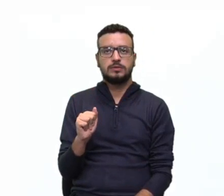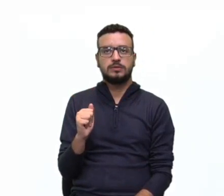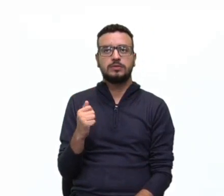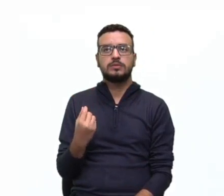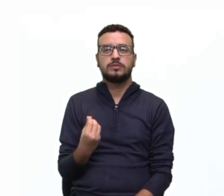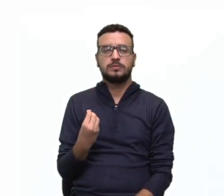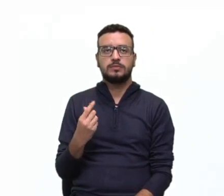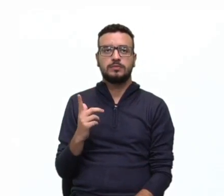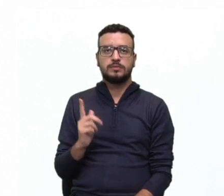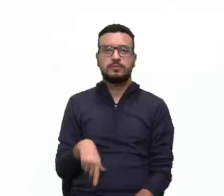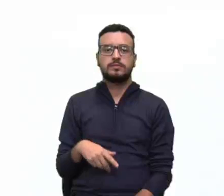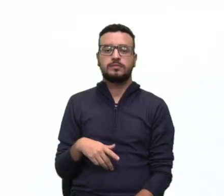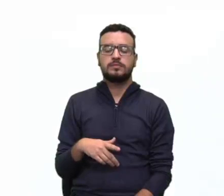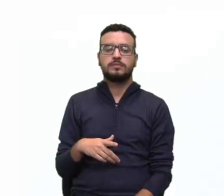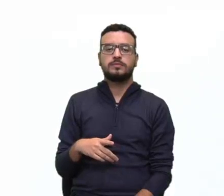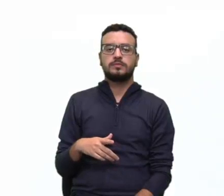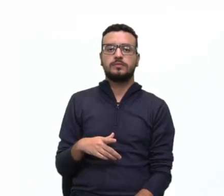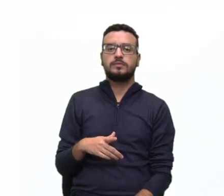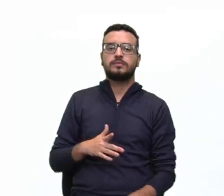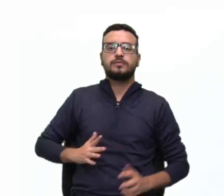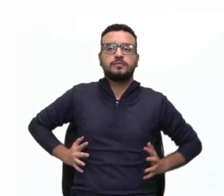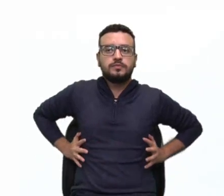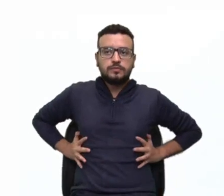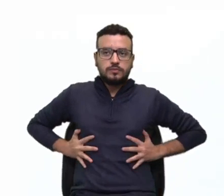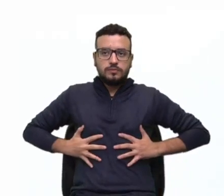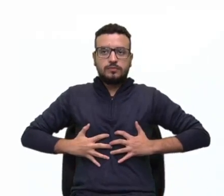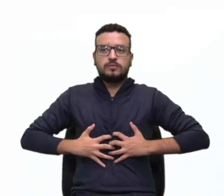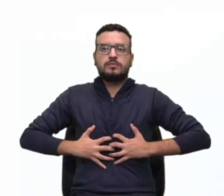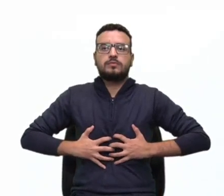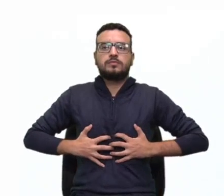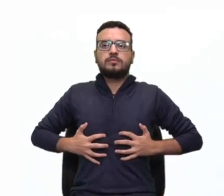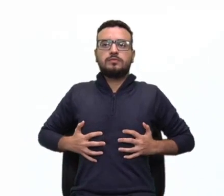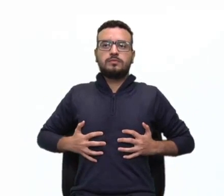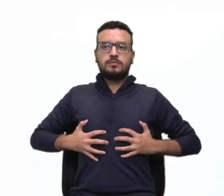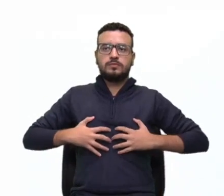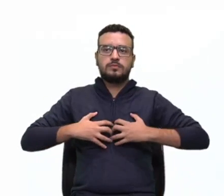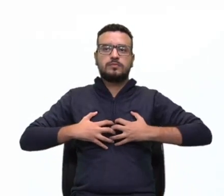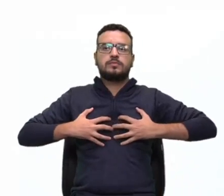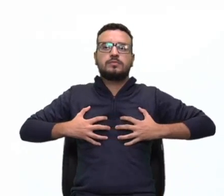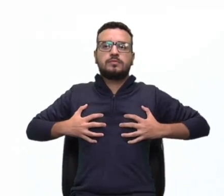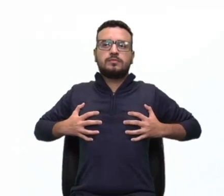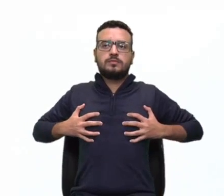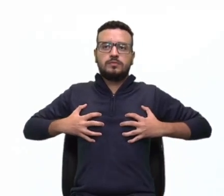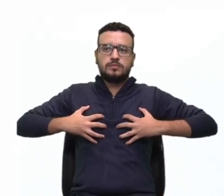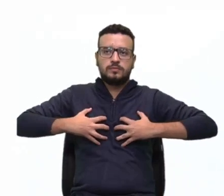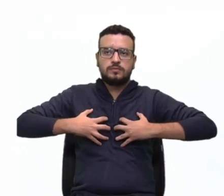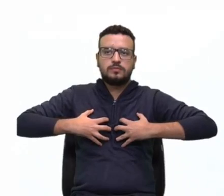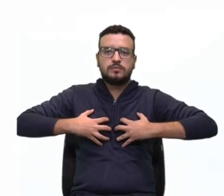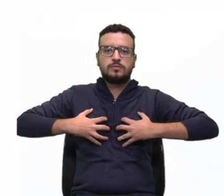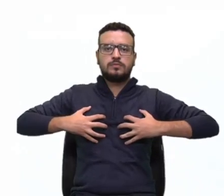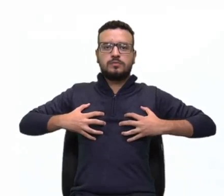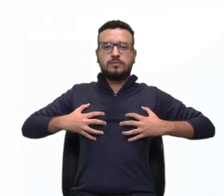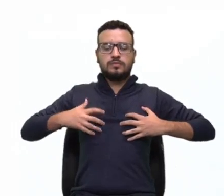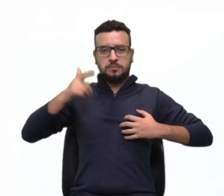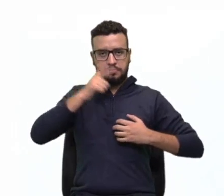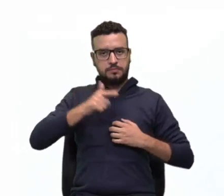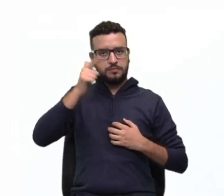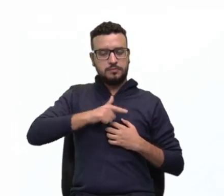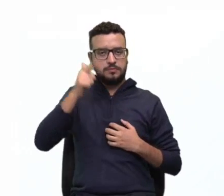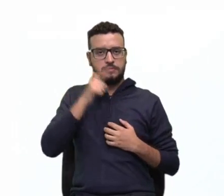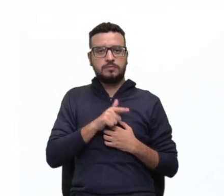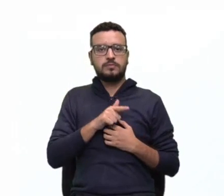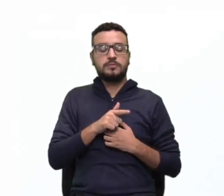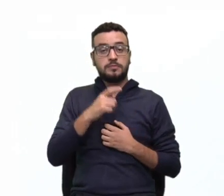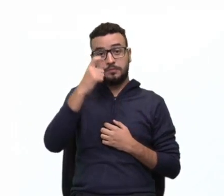externo, tá? Vai auxiliar na mobilidade da caixa torácica. Então, a caixa torácica, ela tem uma certa mobilidade,